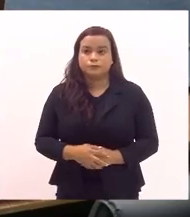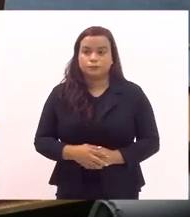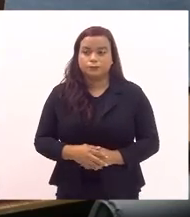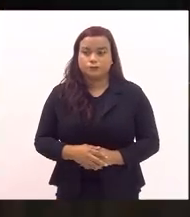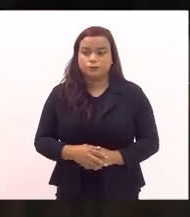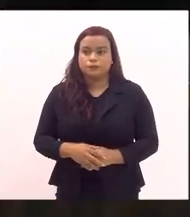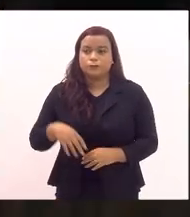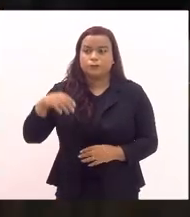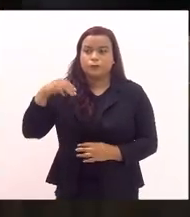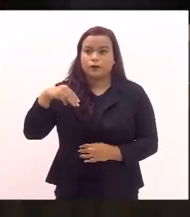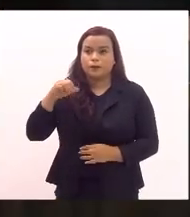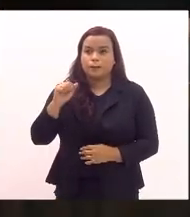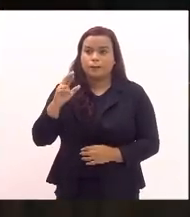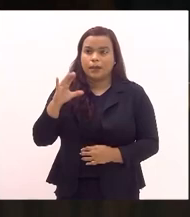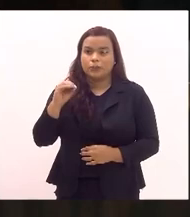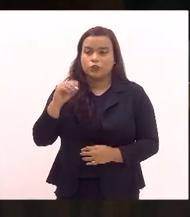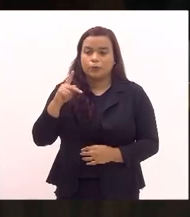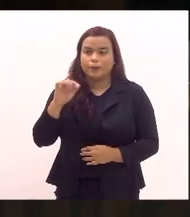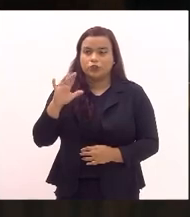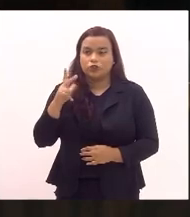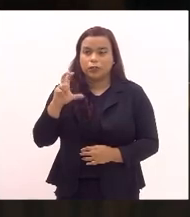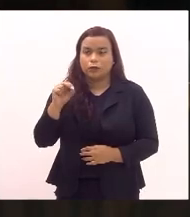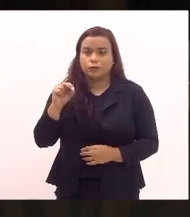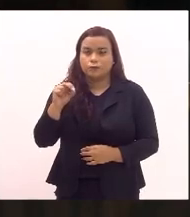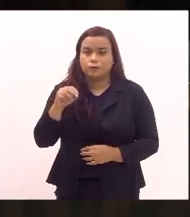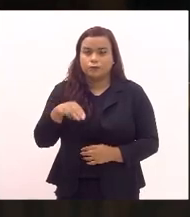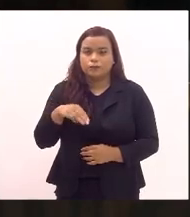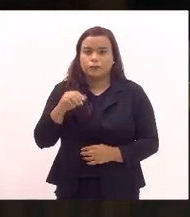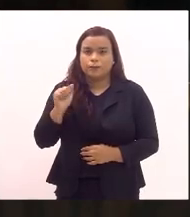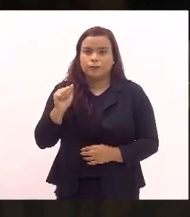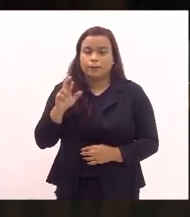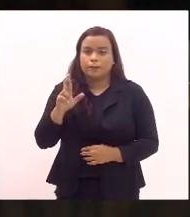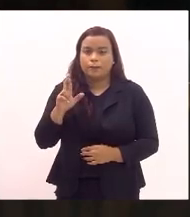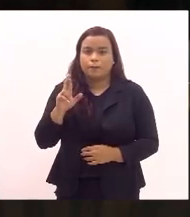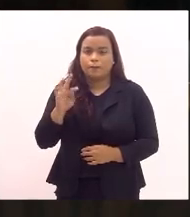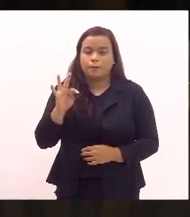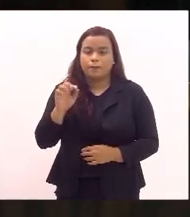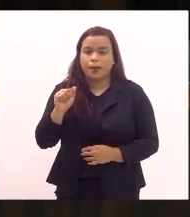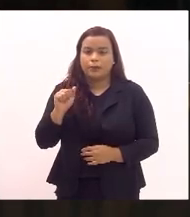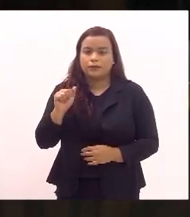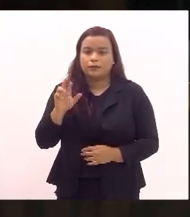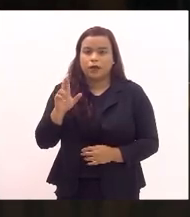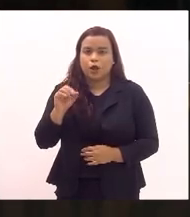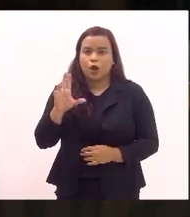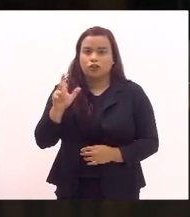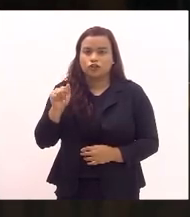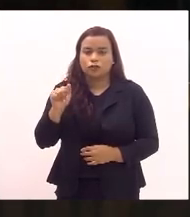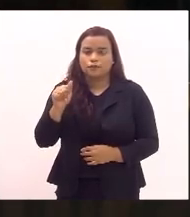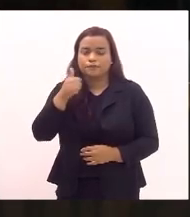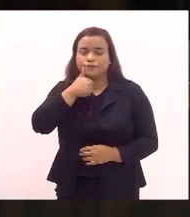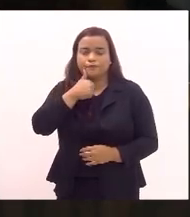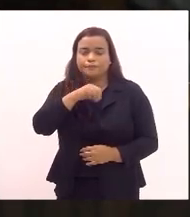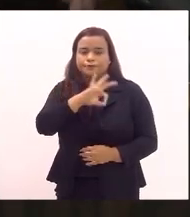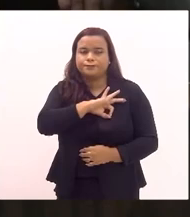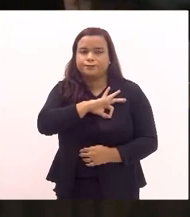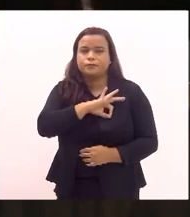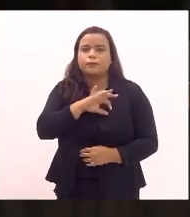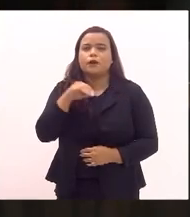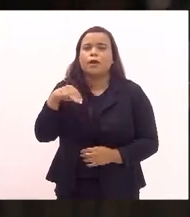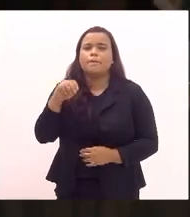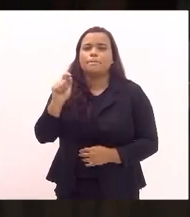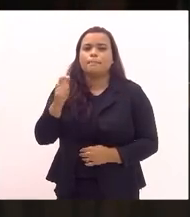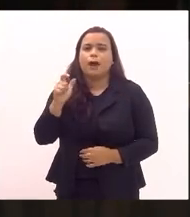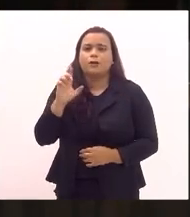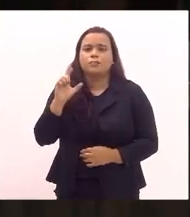a Márcio Pacheco Márcia Pacheco oi Marta Rocha Marta Rocha Max